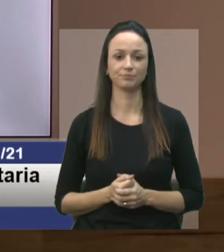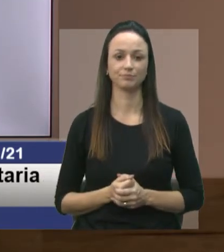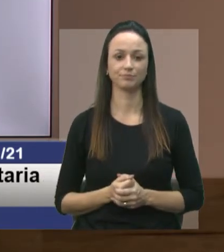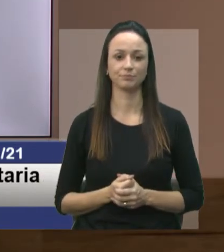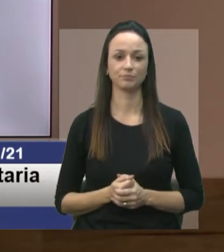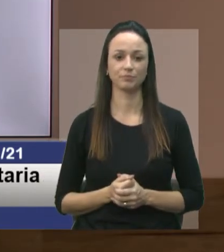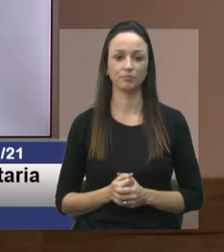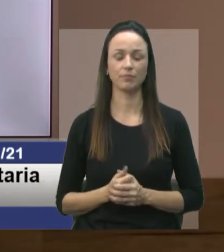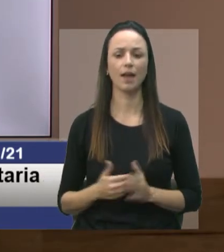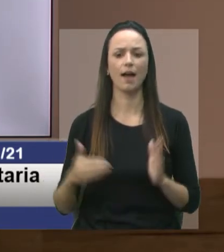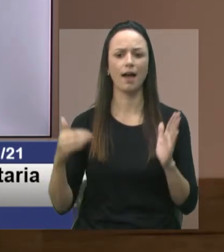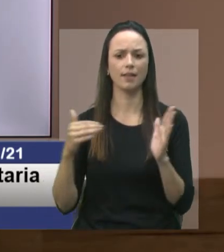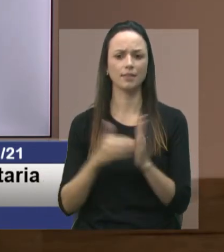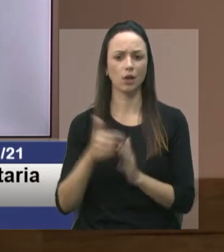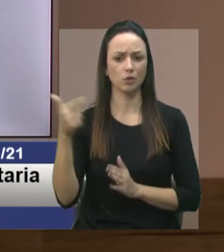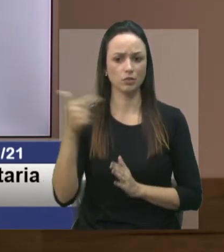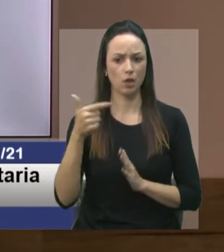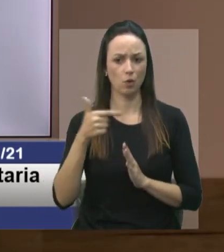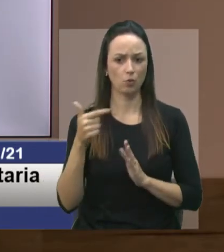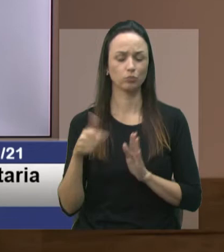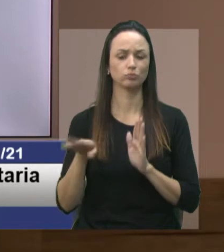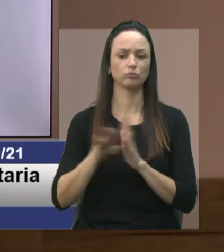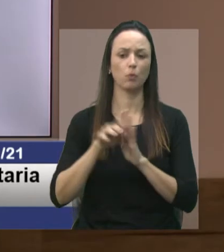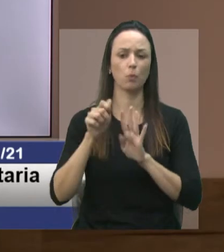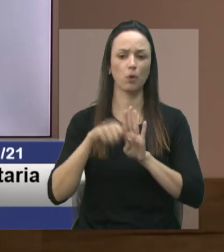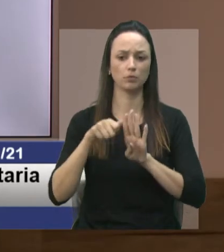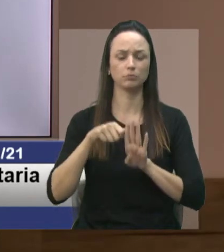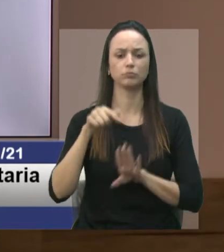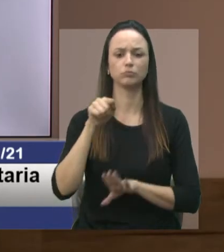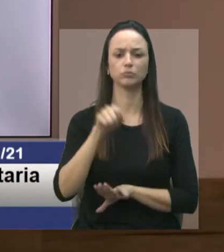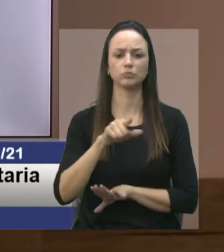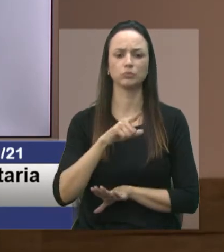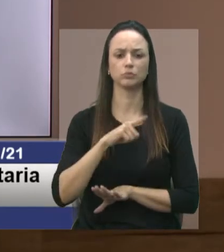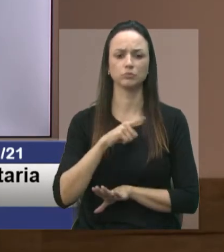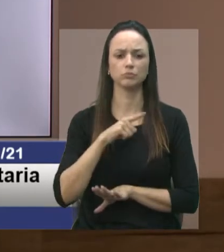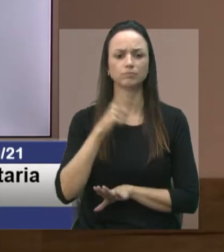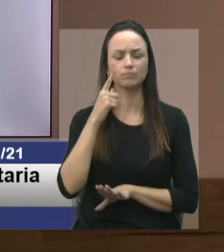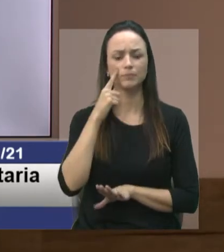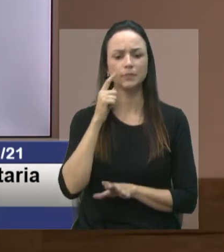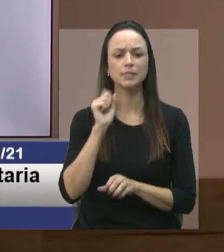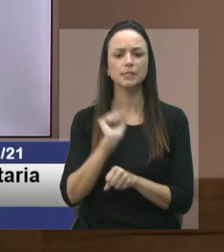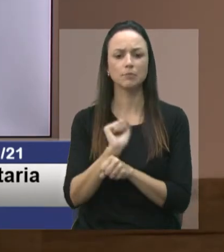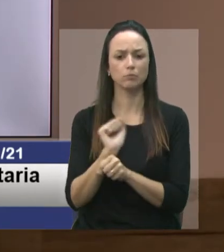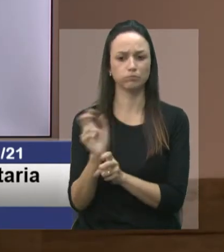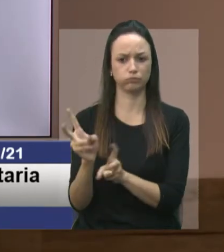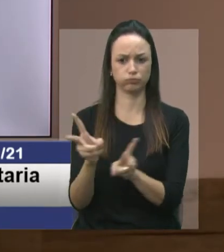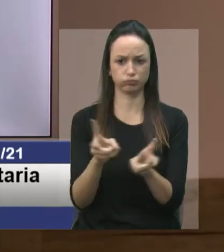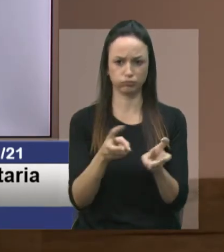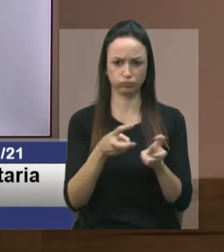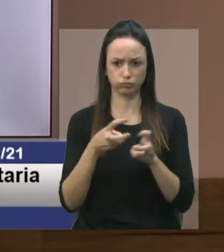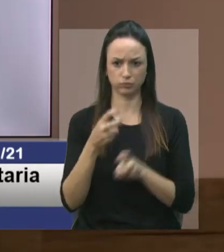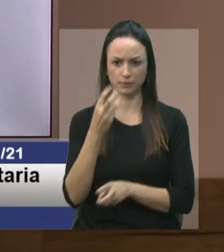Até o segundo quadrimestre, nós tínhamos uma previsão de arrecadação de